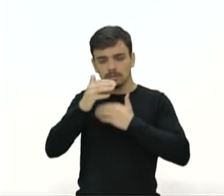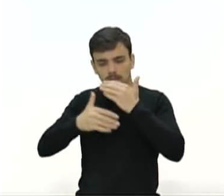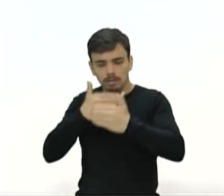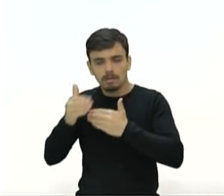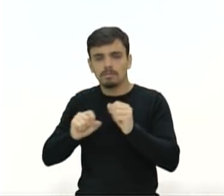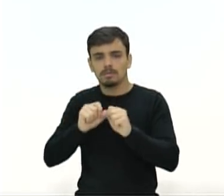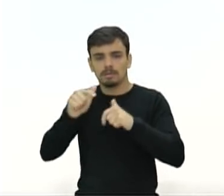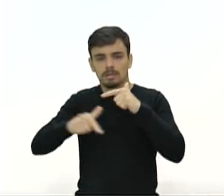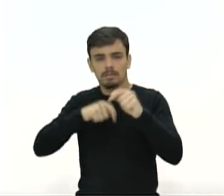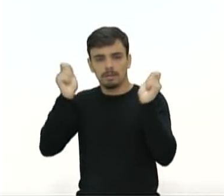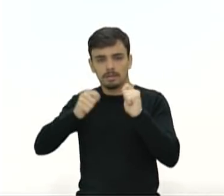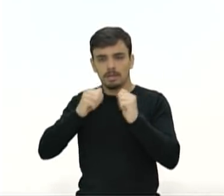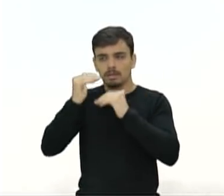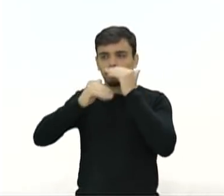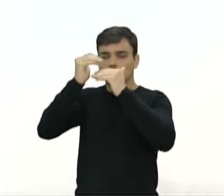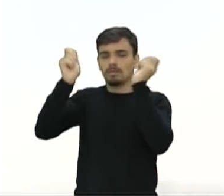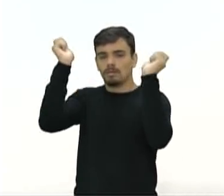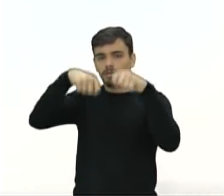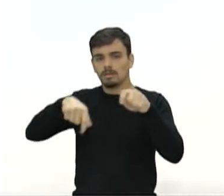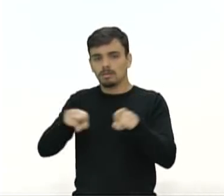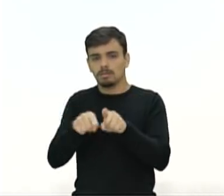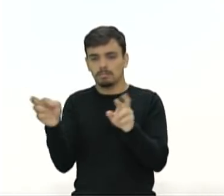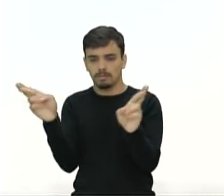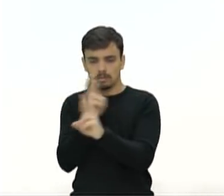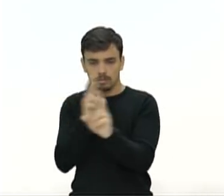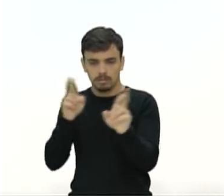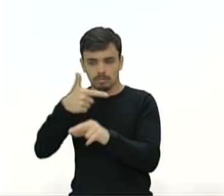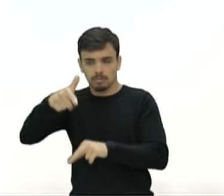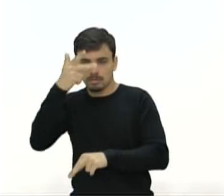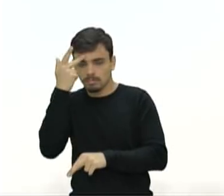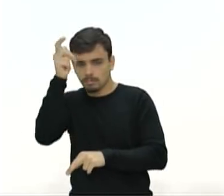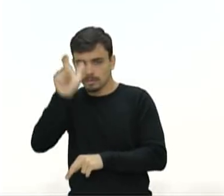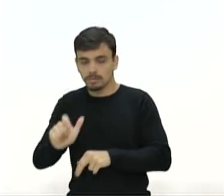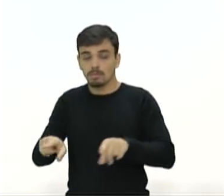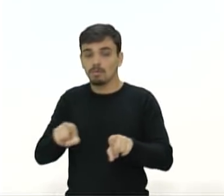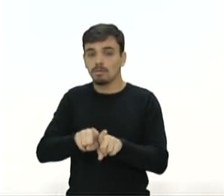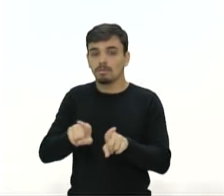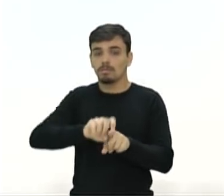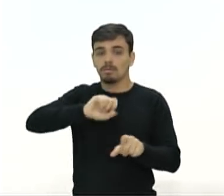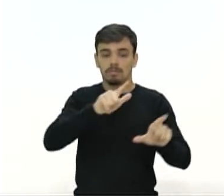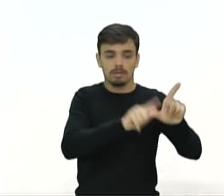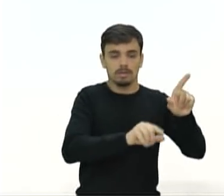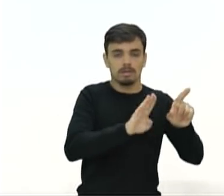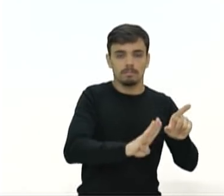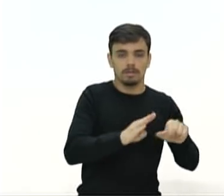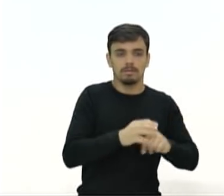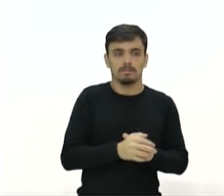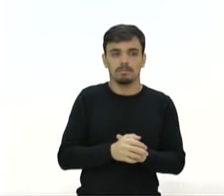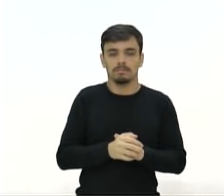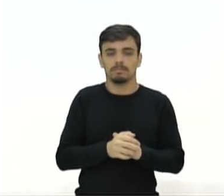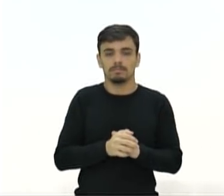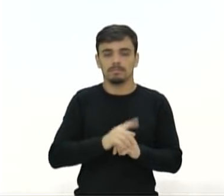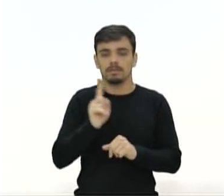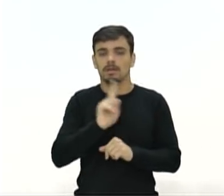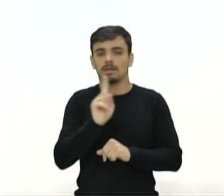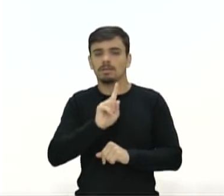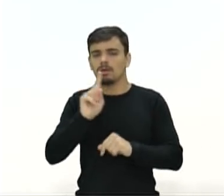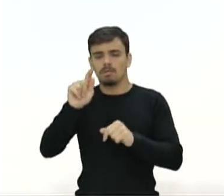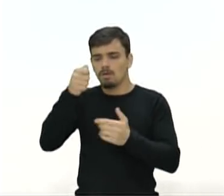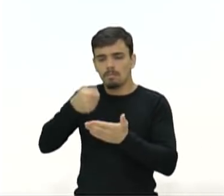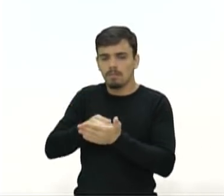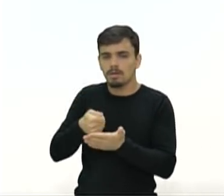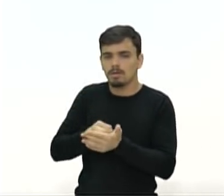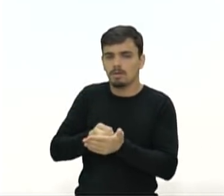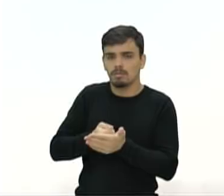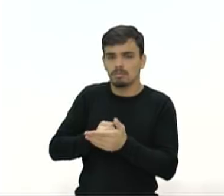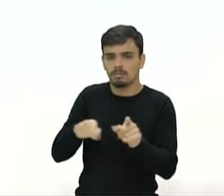pessoas desenvolvem suas capacidades e se relacionam com outras pessoas. Ou a letra B, está incorreta, que corrijam. Não, por ser obrigatório,